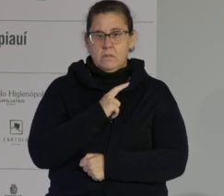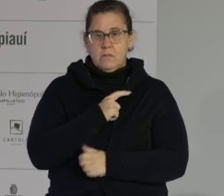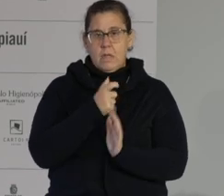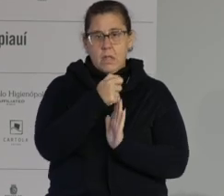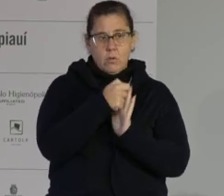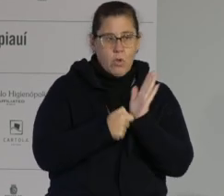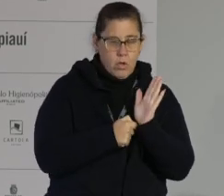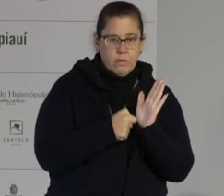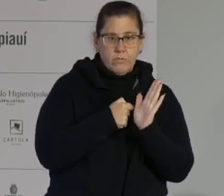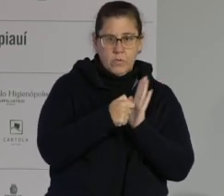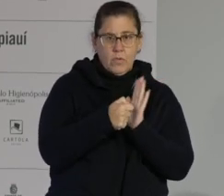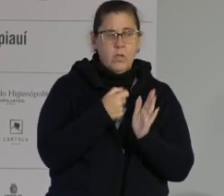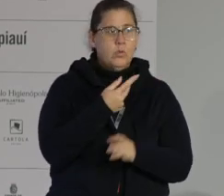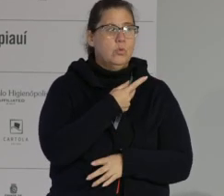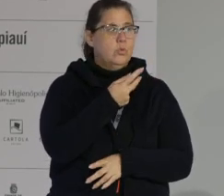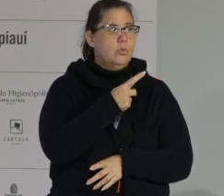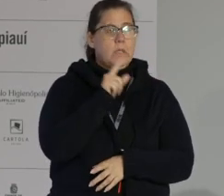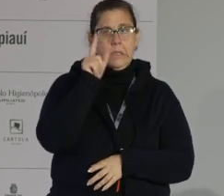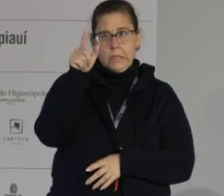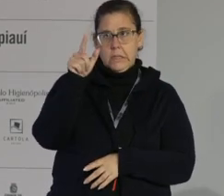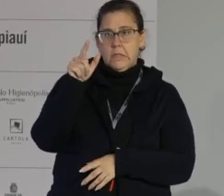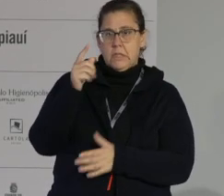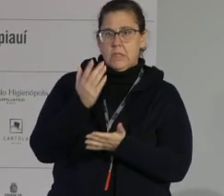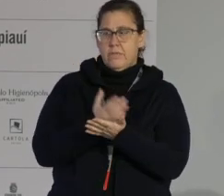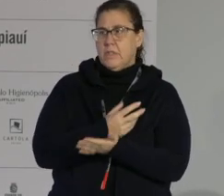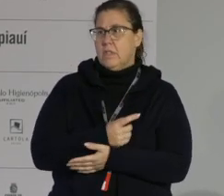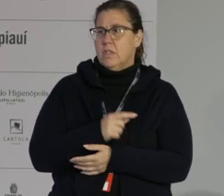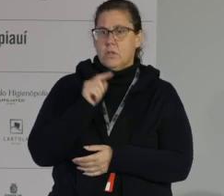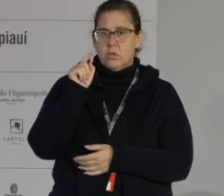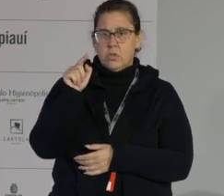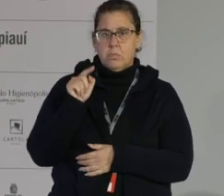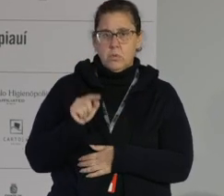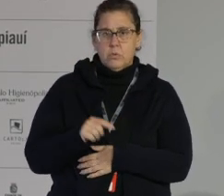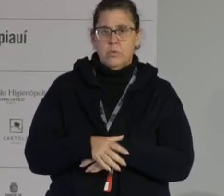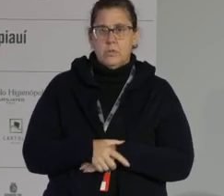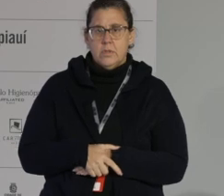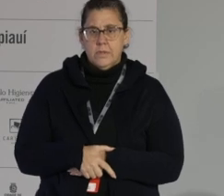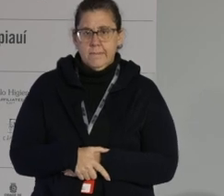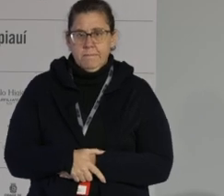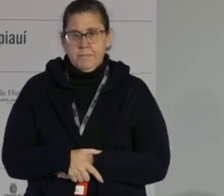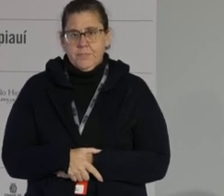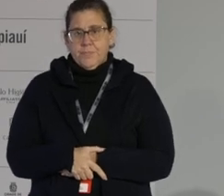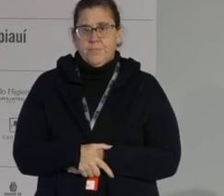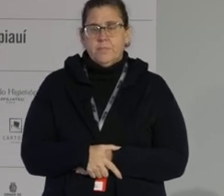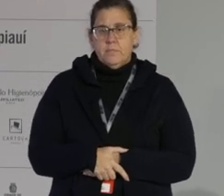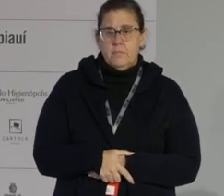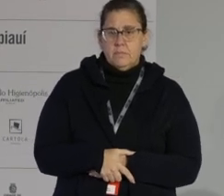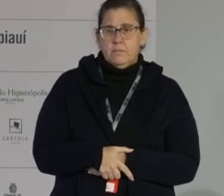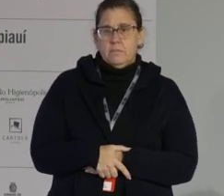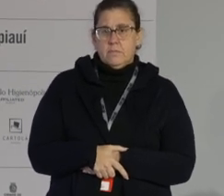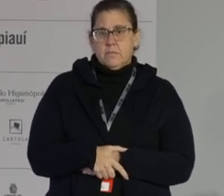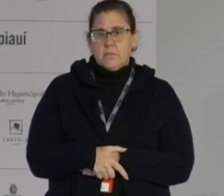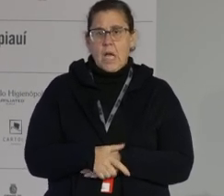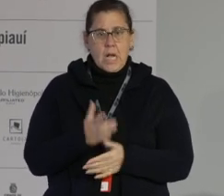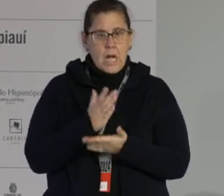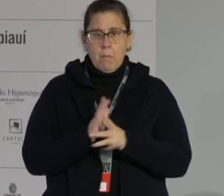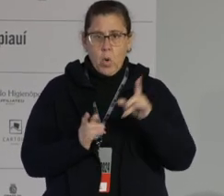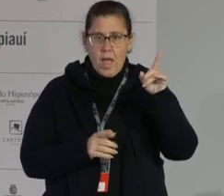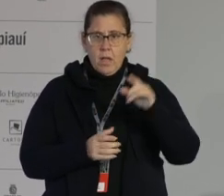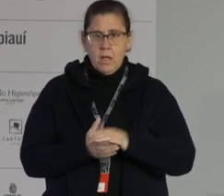autógrafo dos dois autores na Livraria Dois Pontos, logo depois dessa mesa. É, mas, bom, eu queria